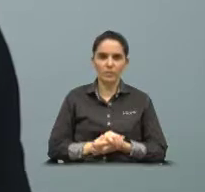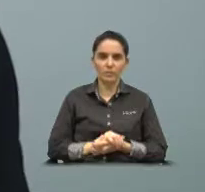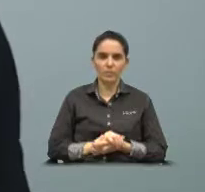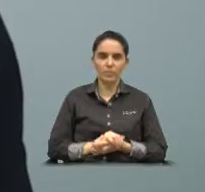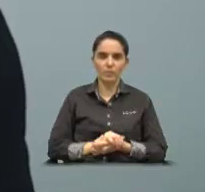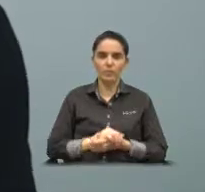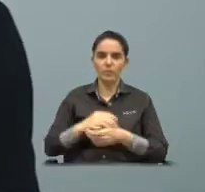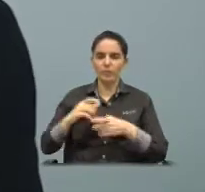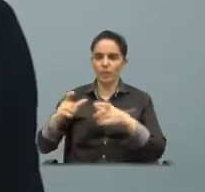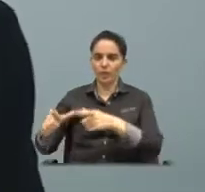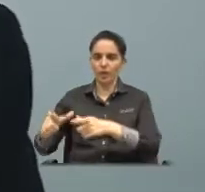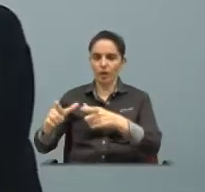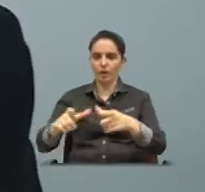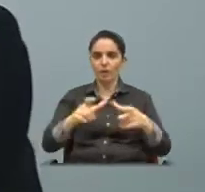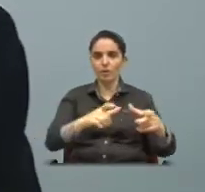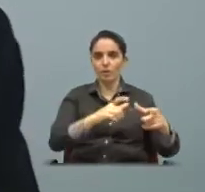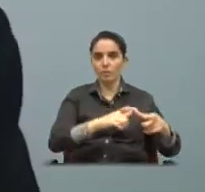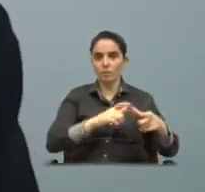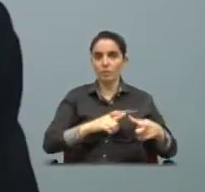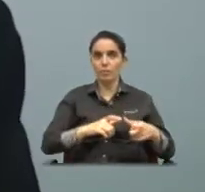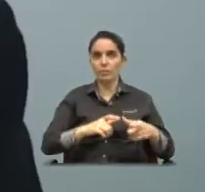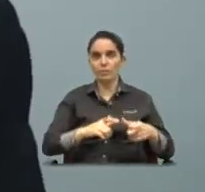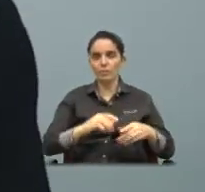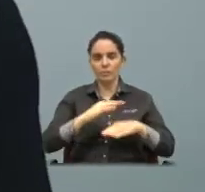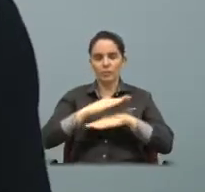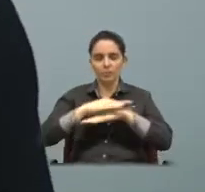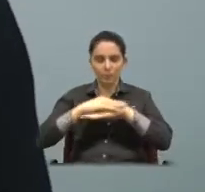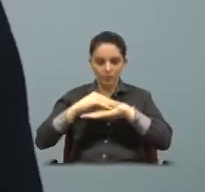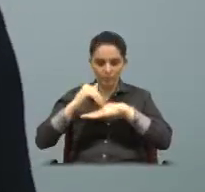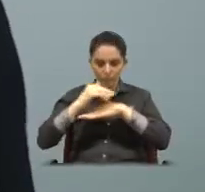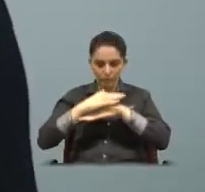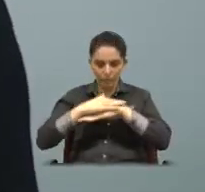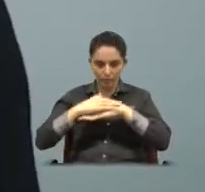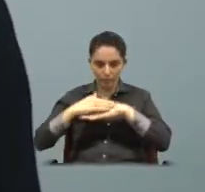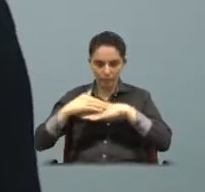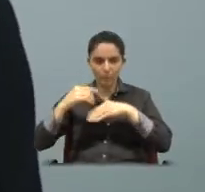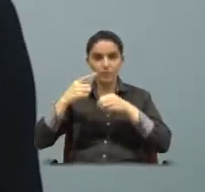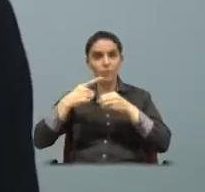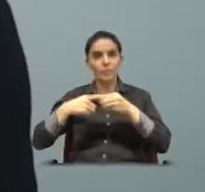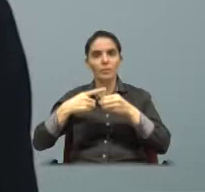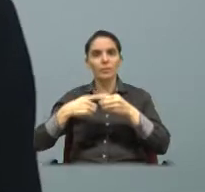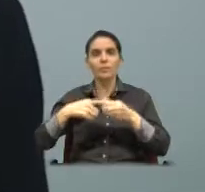Cristóvão, mas o carinho pela cidade,